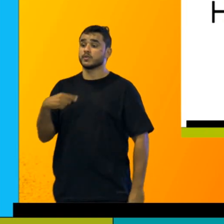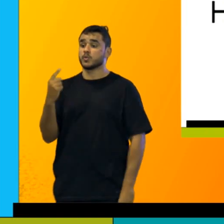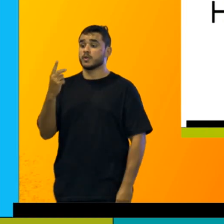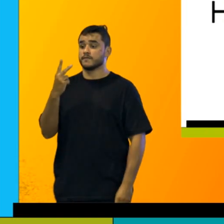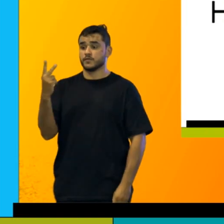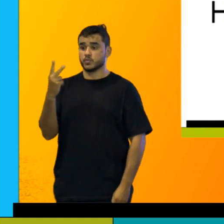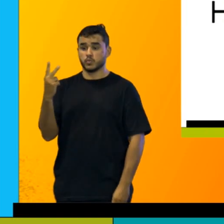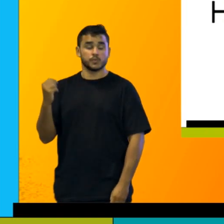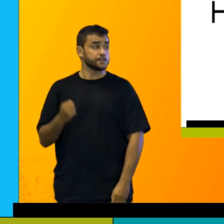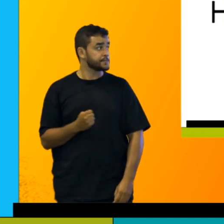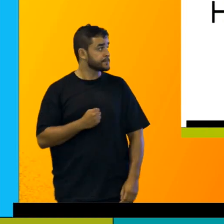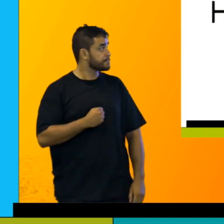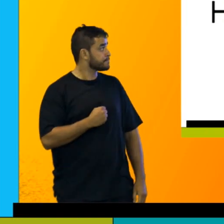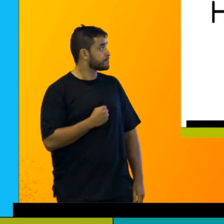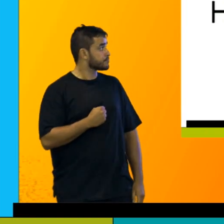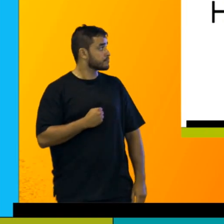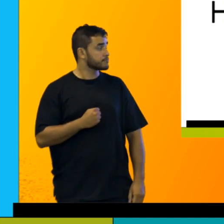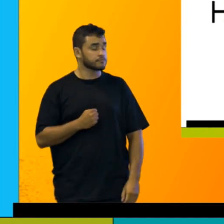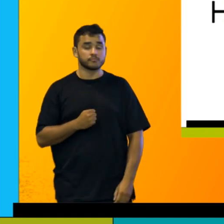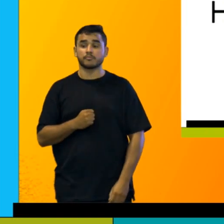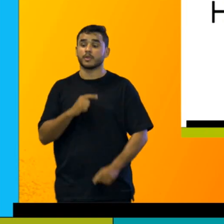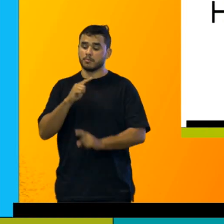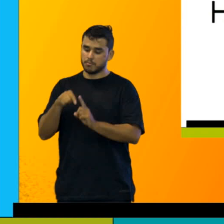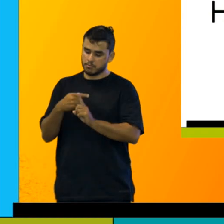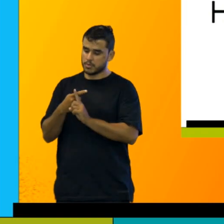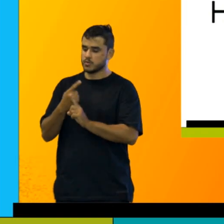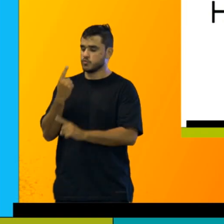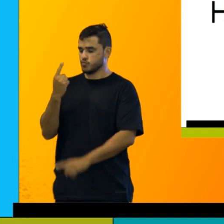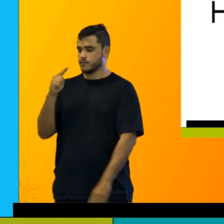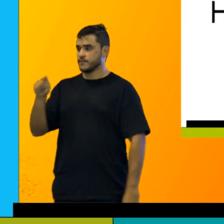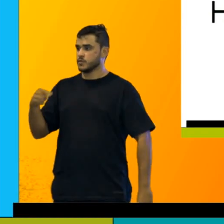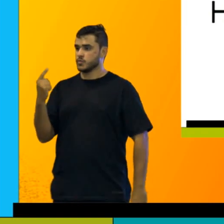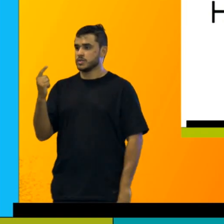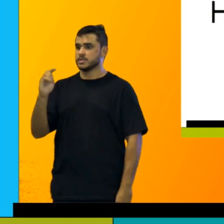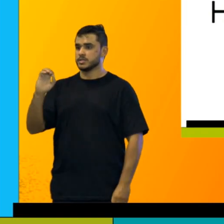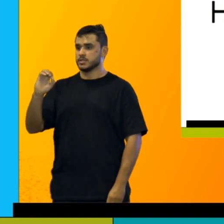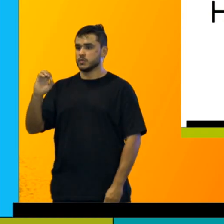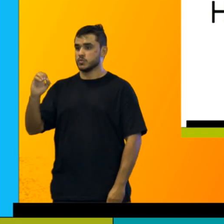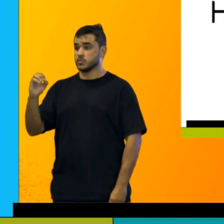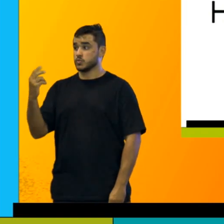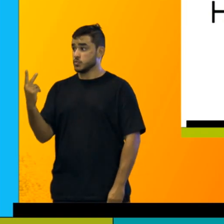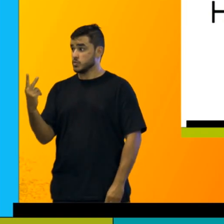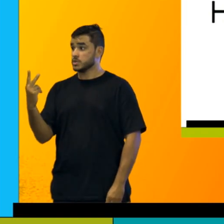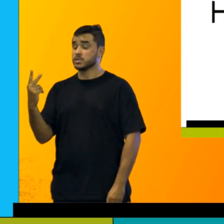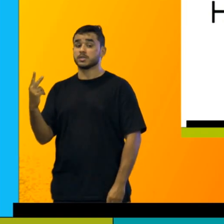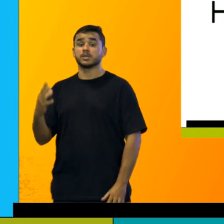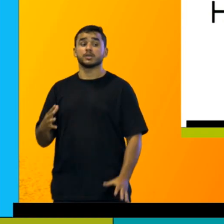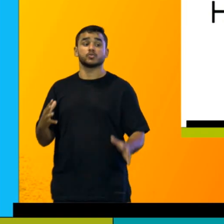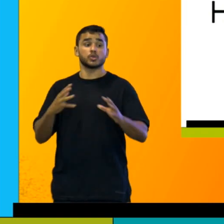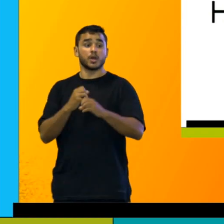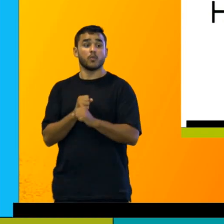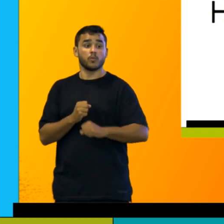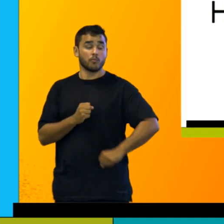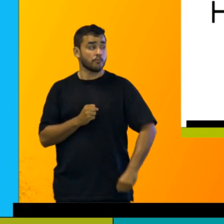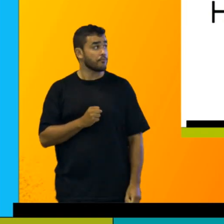2,22. Com mais 1,02. Esse 1,02 é o valor do triângulo lá,